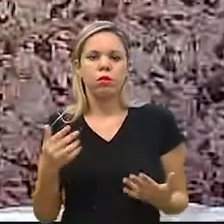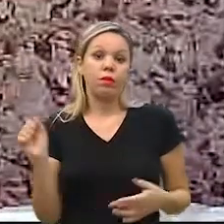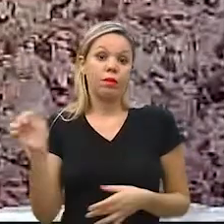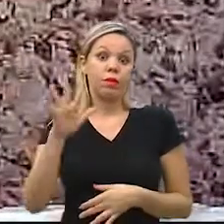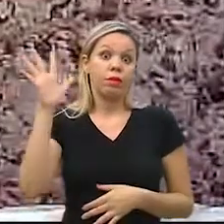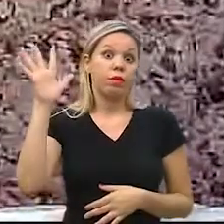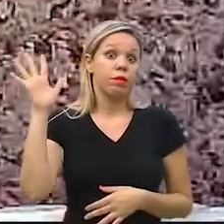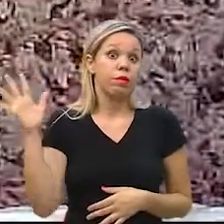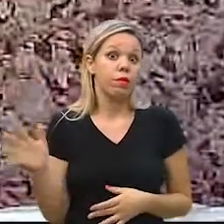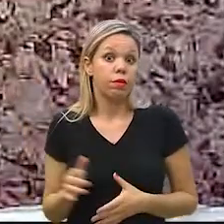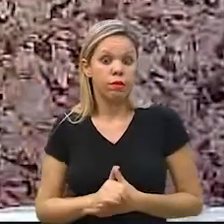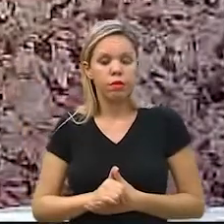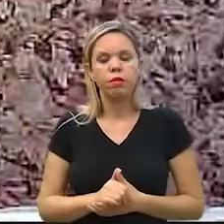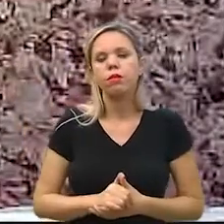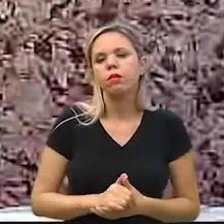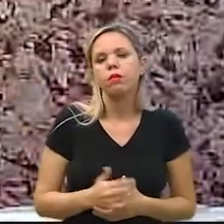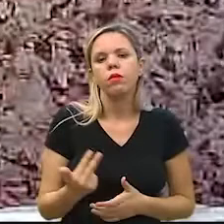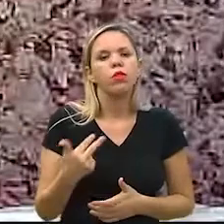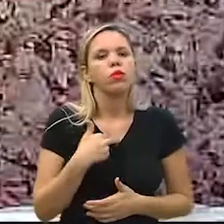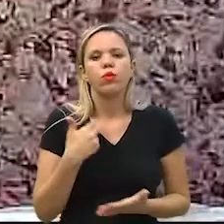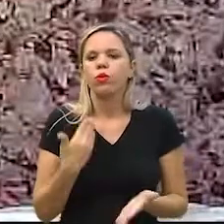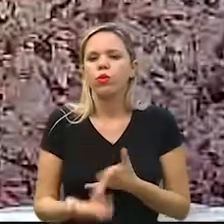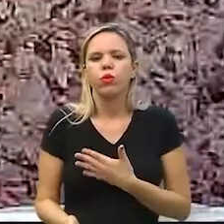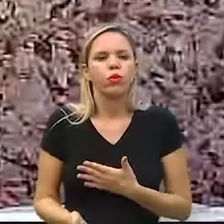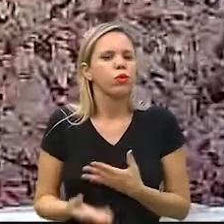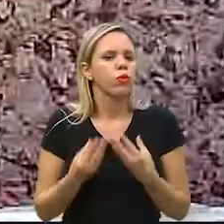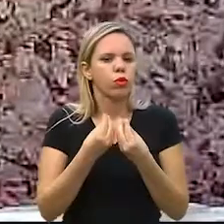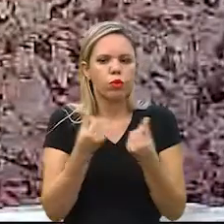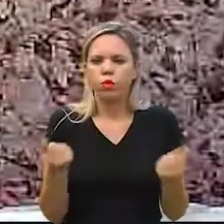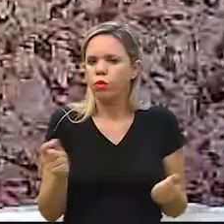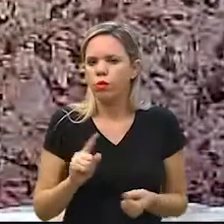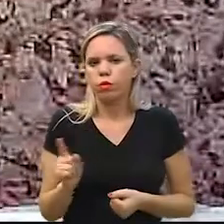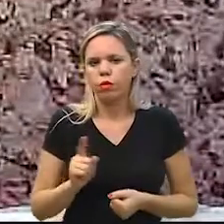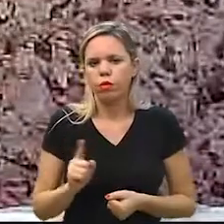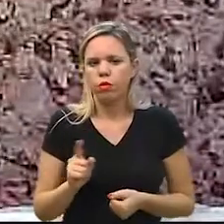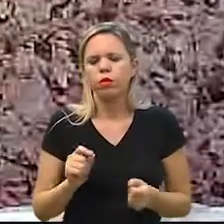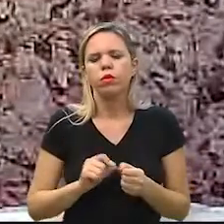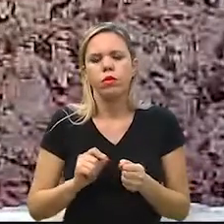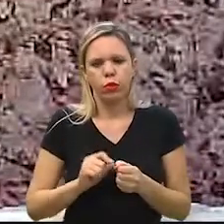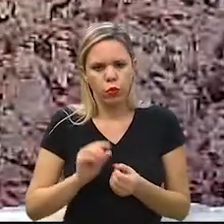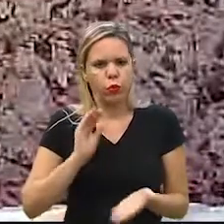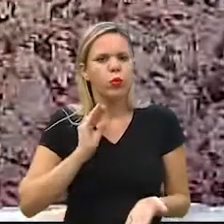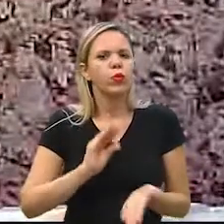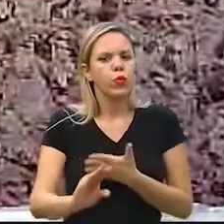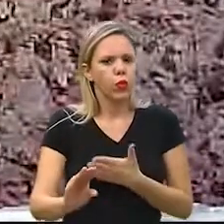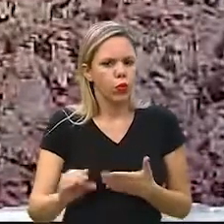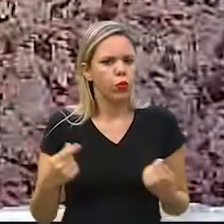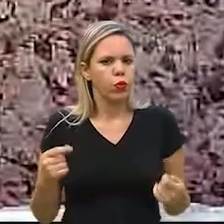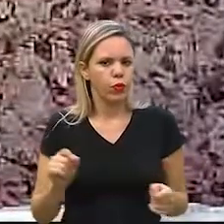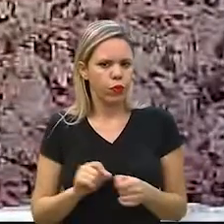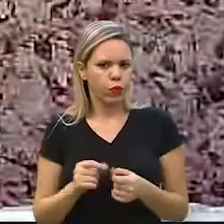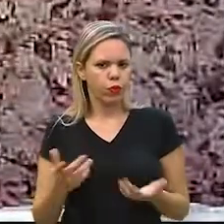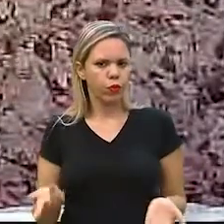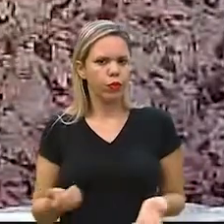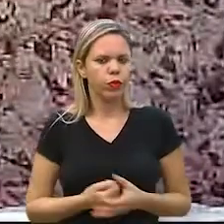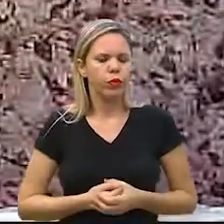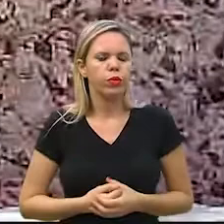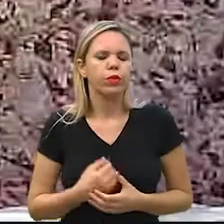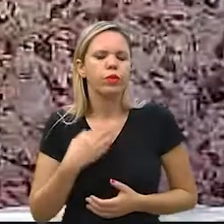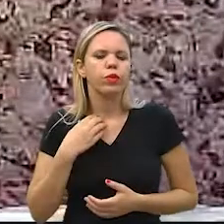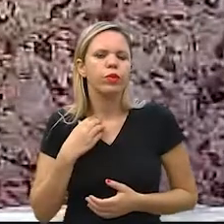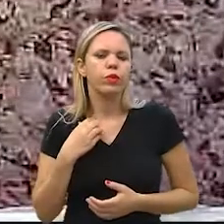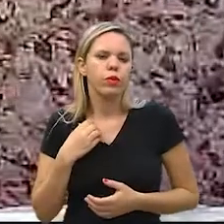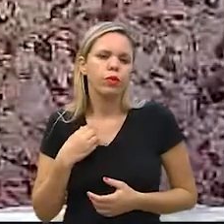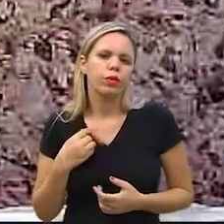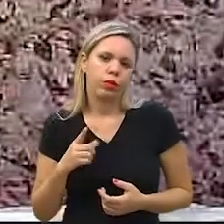cara, né? E a gente não pode perder qualidade também. E tem que fazer algum investimento, né? Tem que fazer algum tempo,